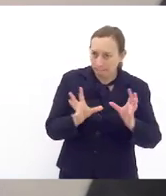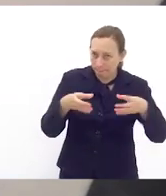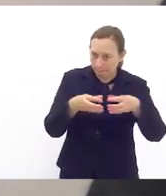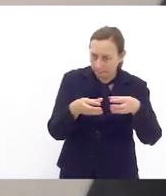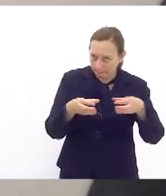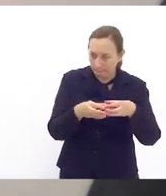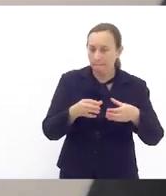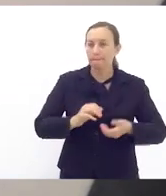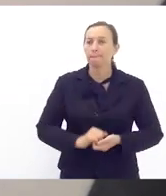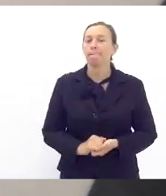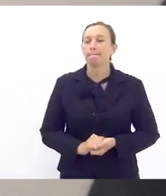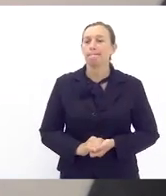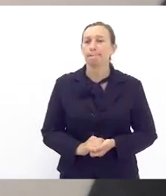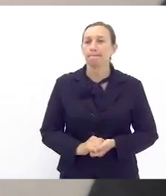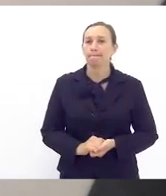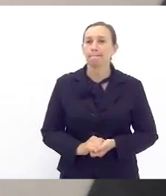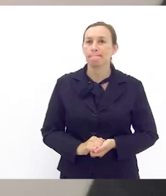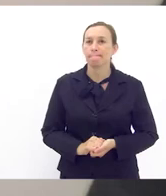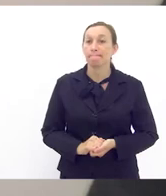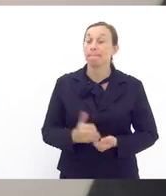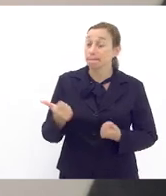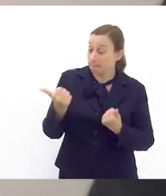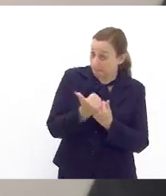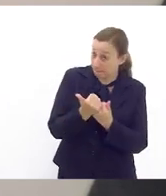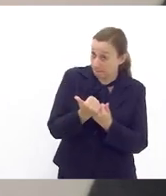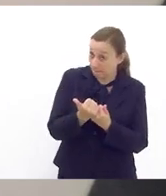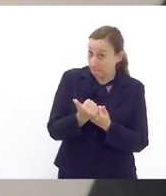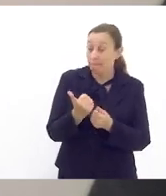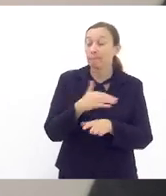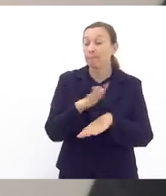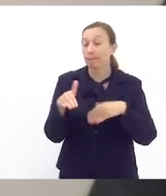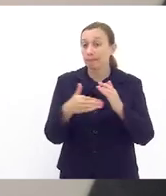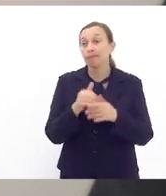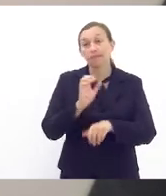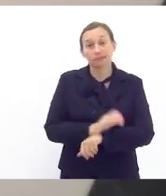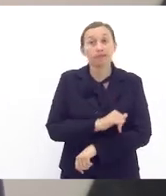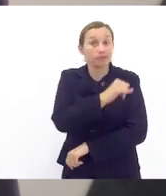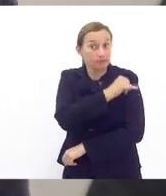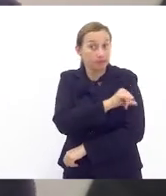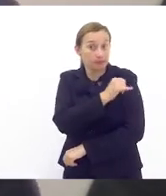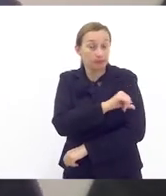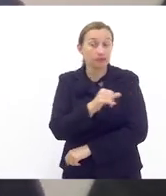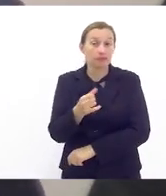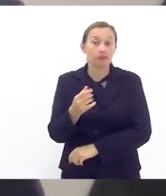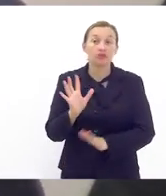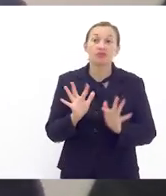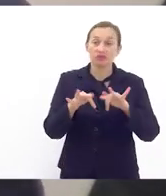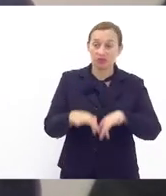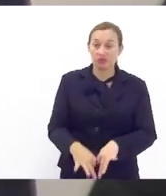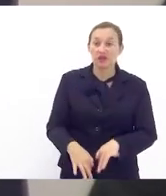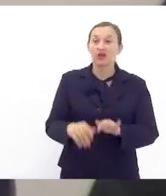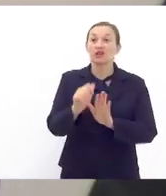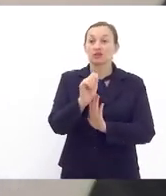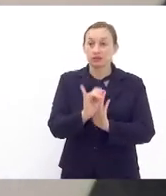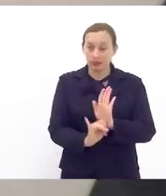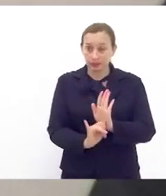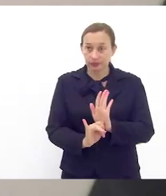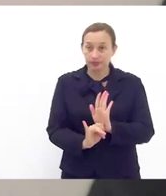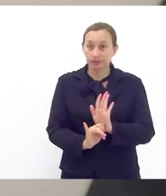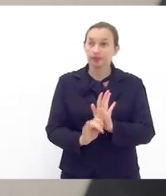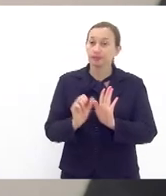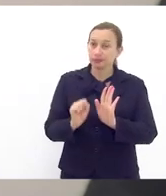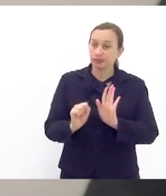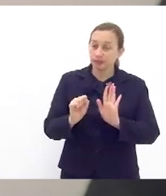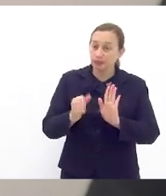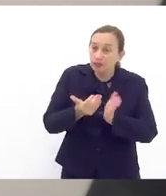uma um apoio muito grande por todo estado do Rio de Janeiro para que te fechasse um relatório que pudesse ser